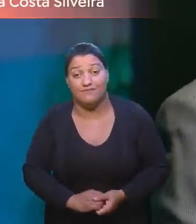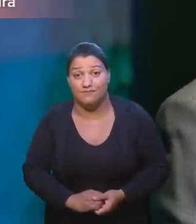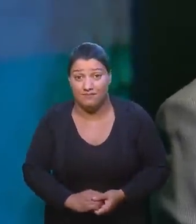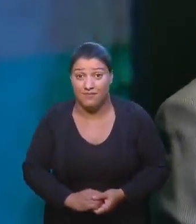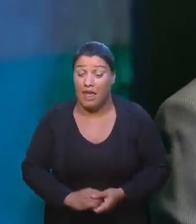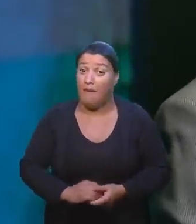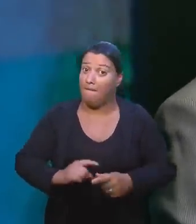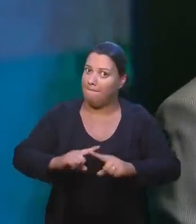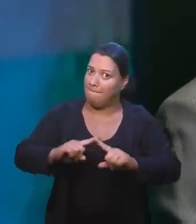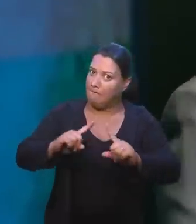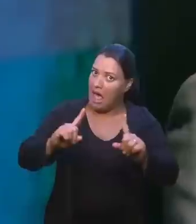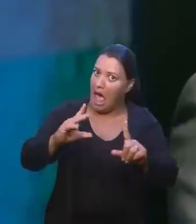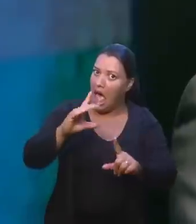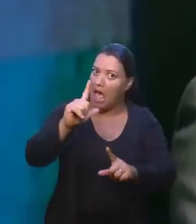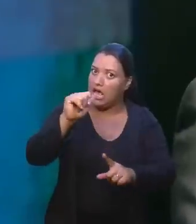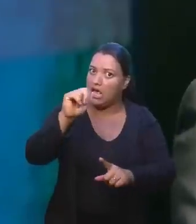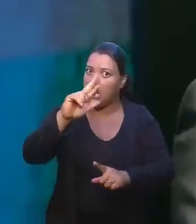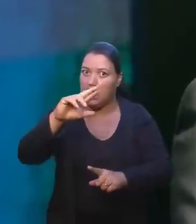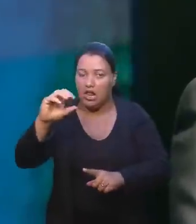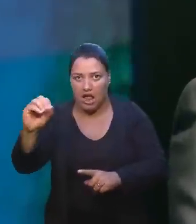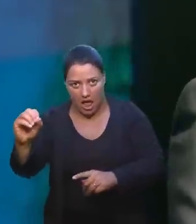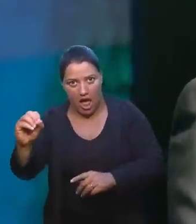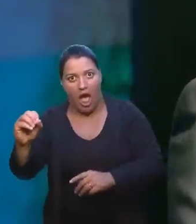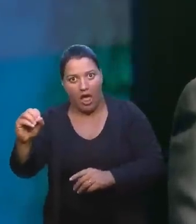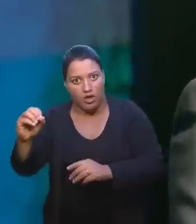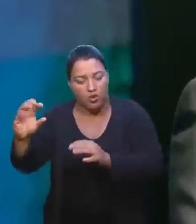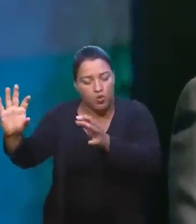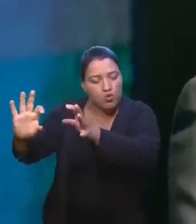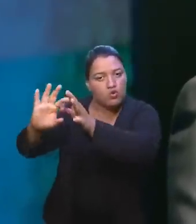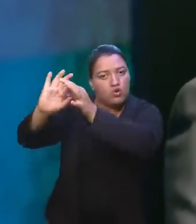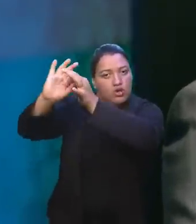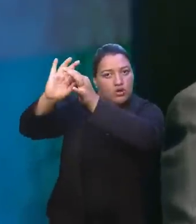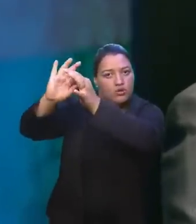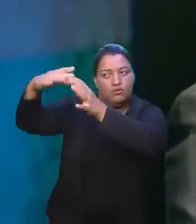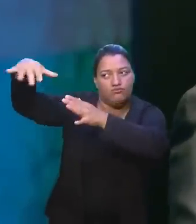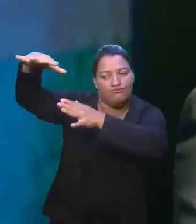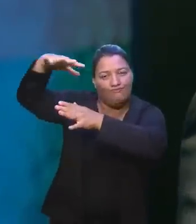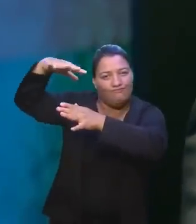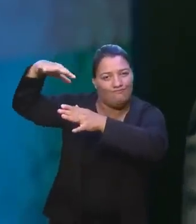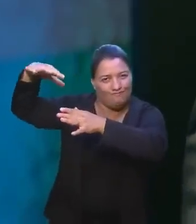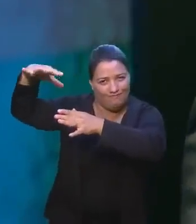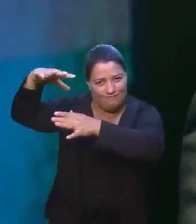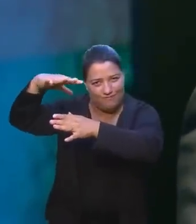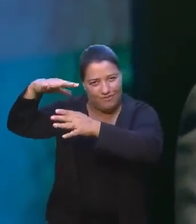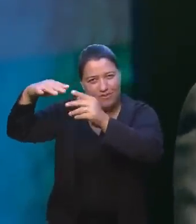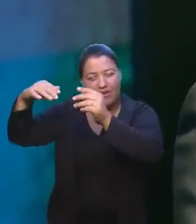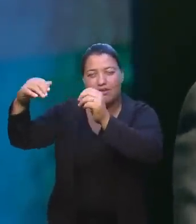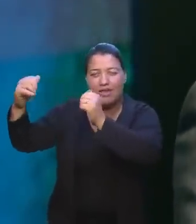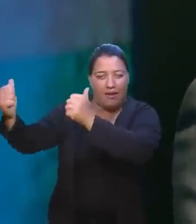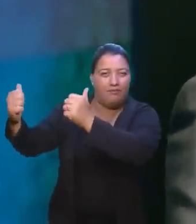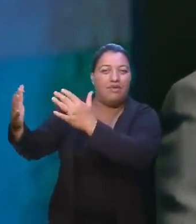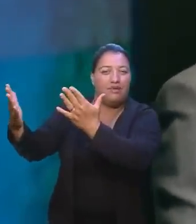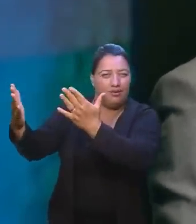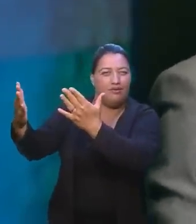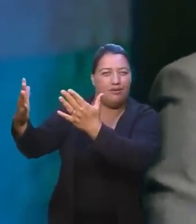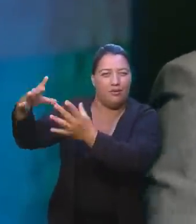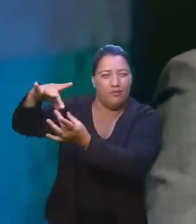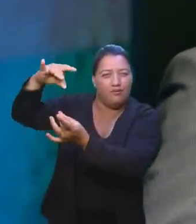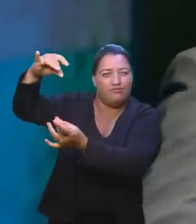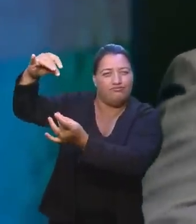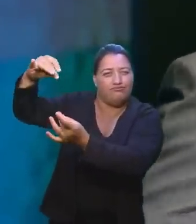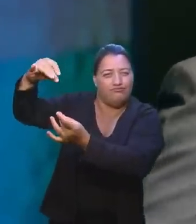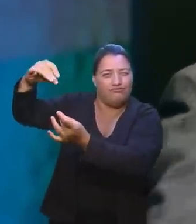Claro que, em comunhão com o mundo espiritual, em soledade com a divindade, mas às